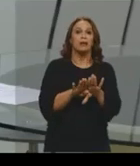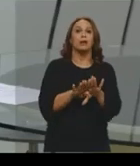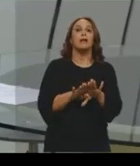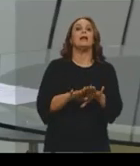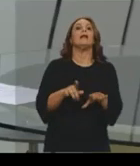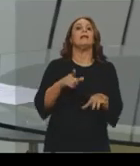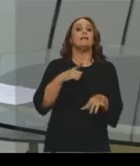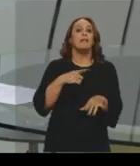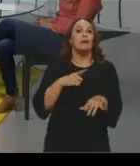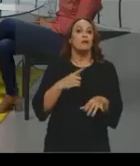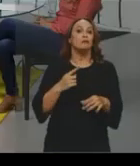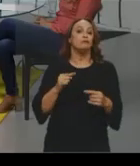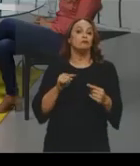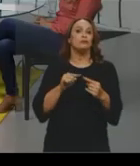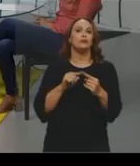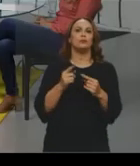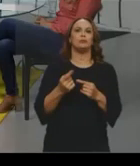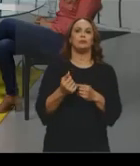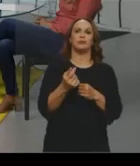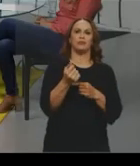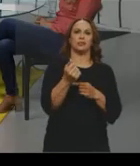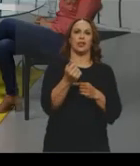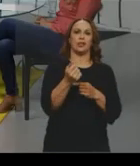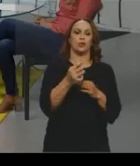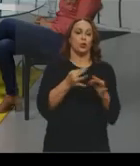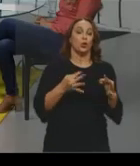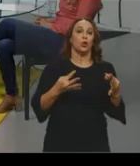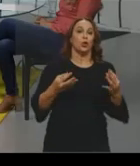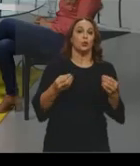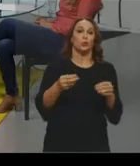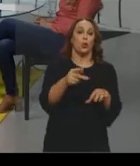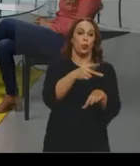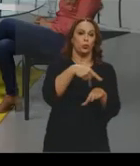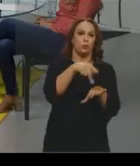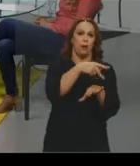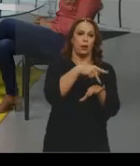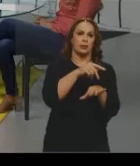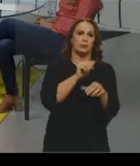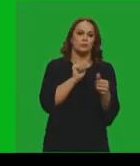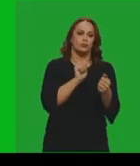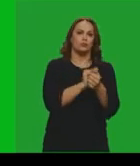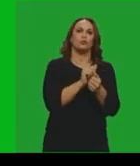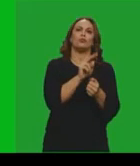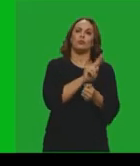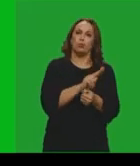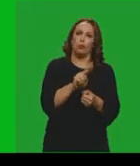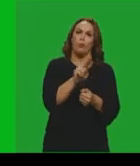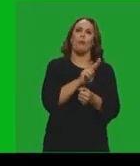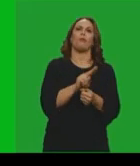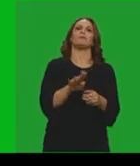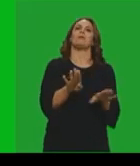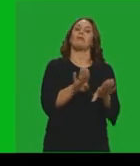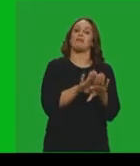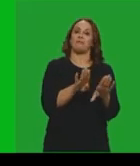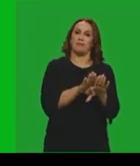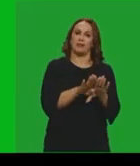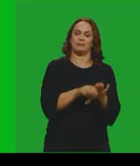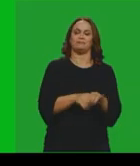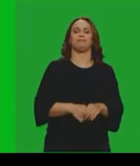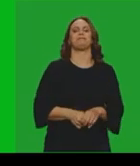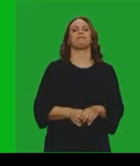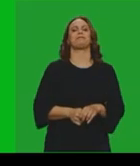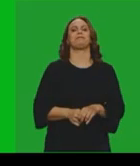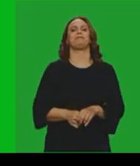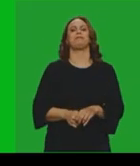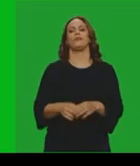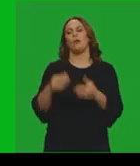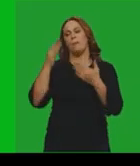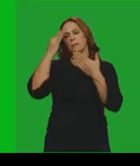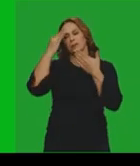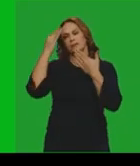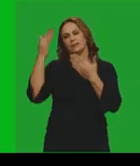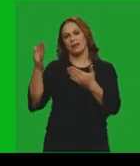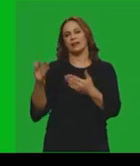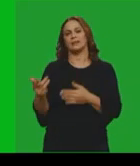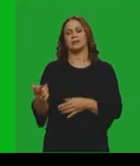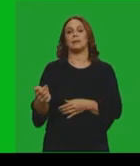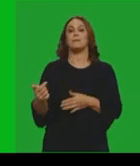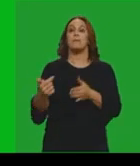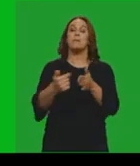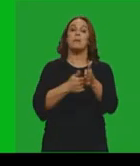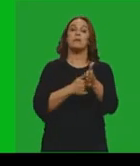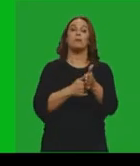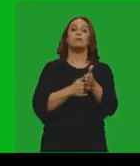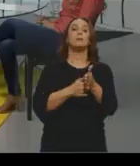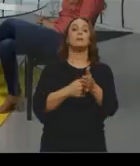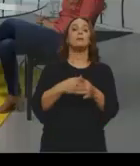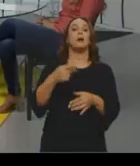bloco. Obrigada. Vamos para a próxima. Nossa próxima pergunta é para a história. As greves podem ser